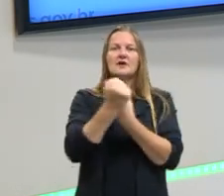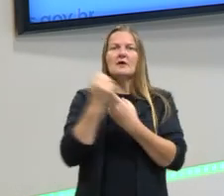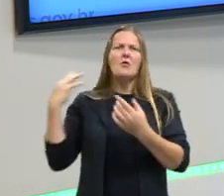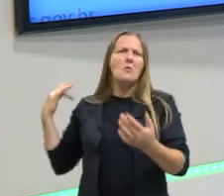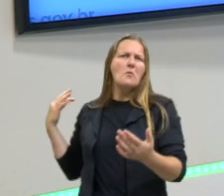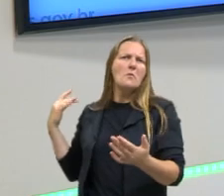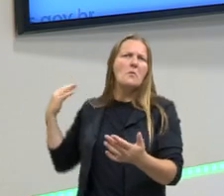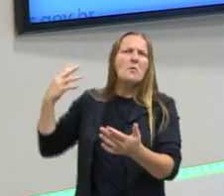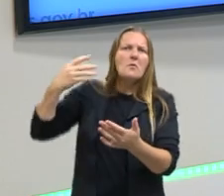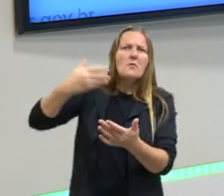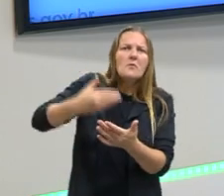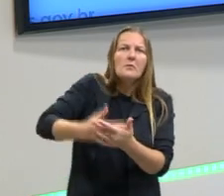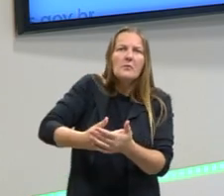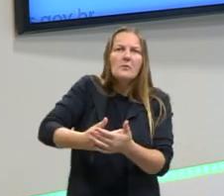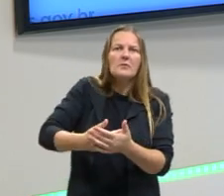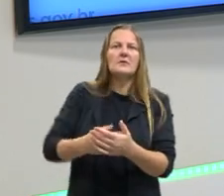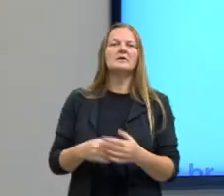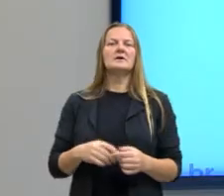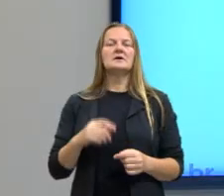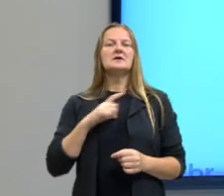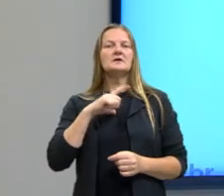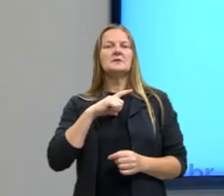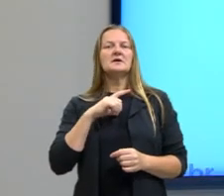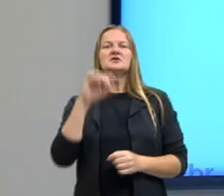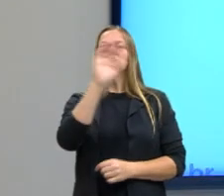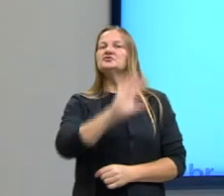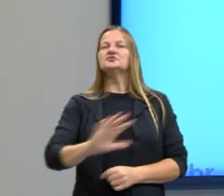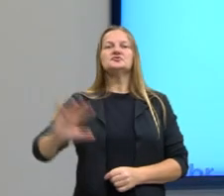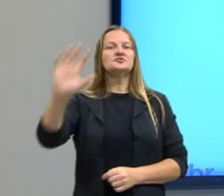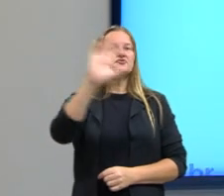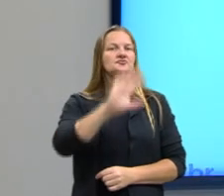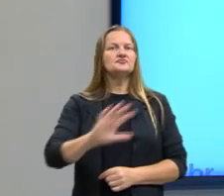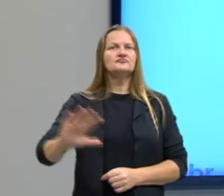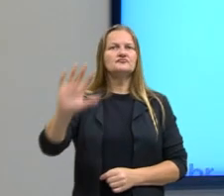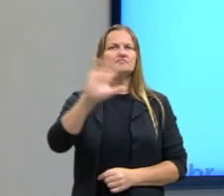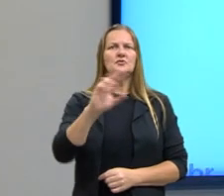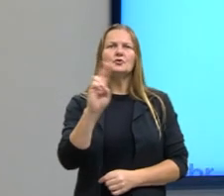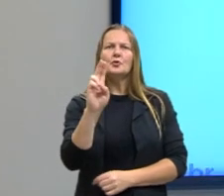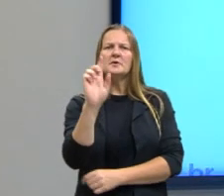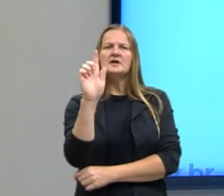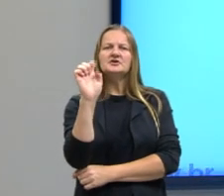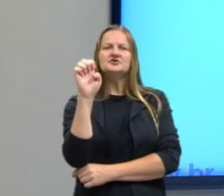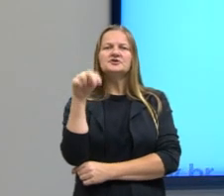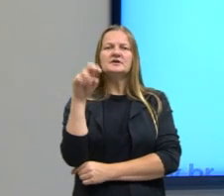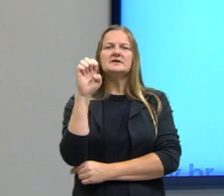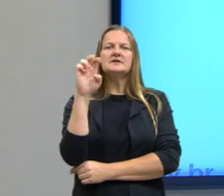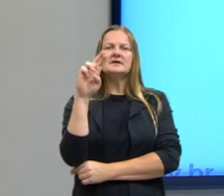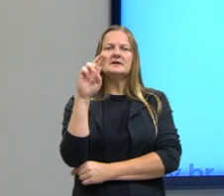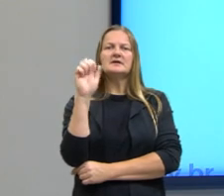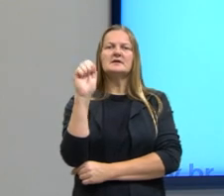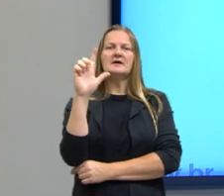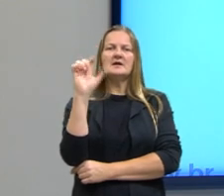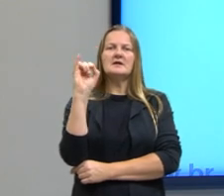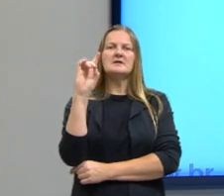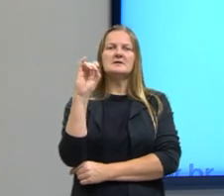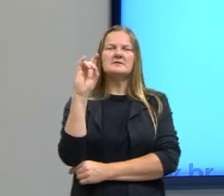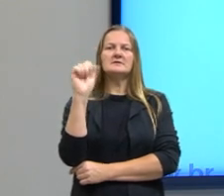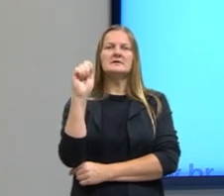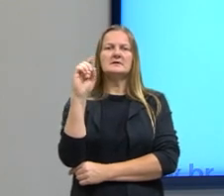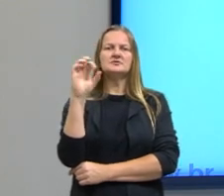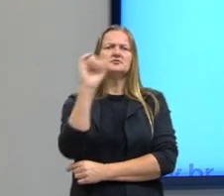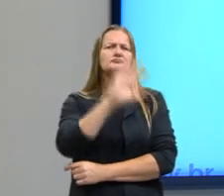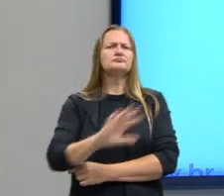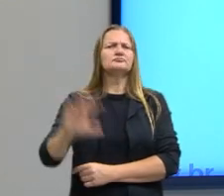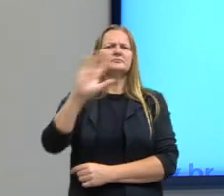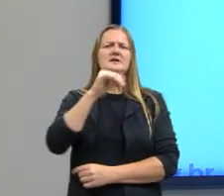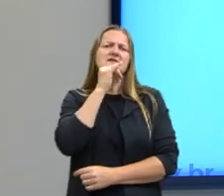envolvem muita gente já estão aí uma generalidade que muitas pessoas acabam sendo envolvidos por esses fatos sociais por exemplo